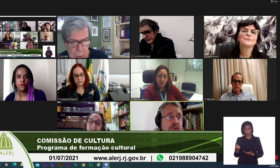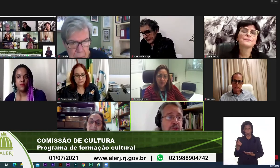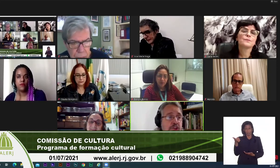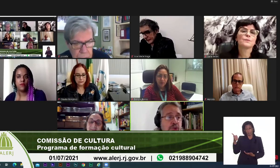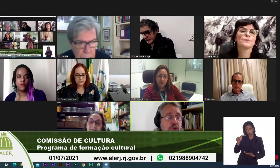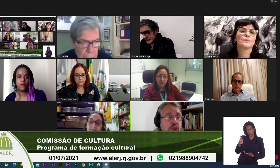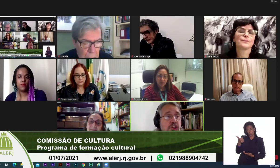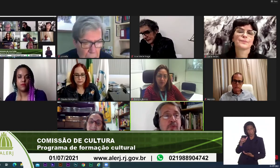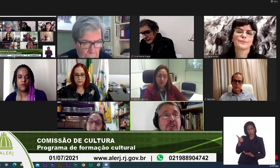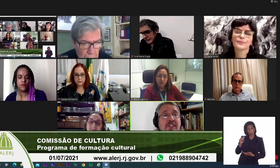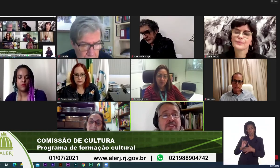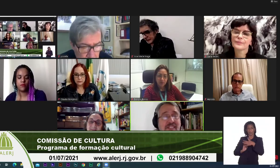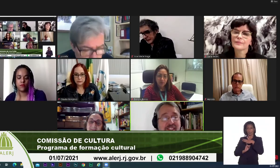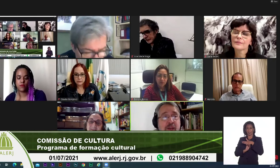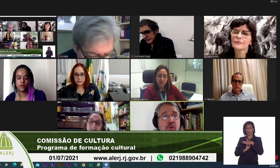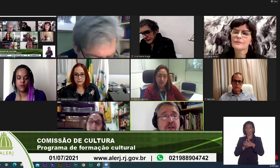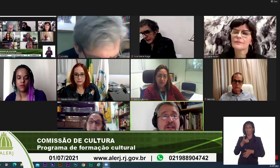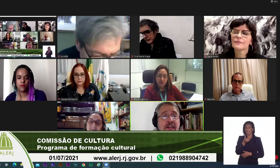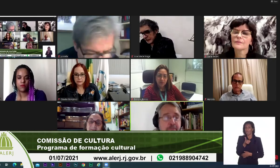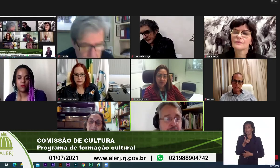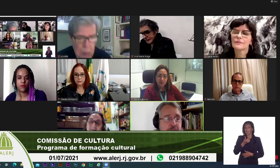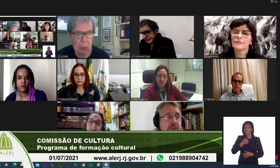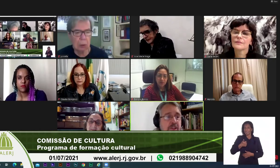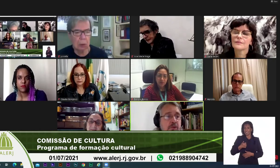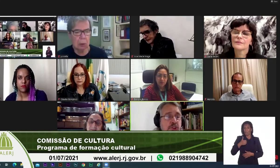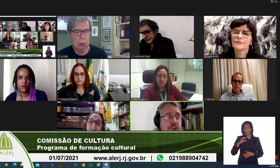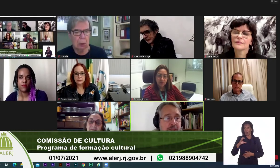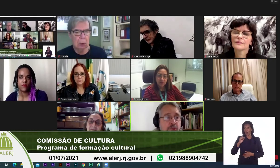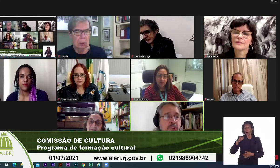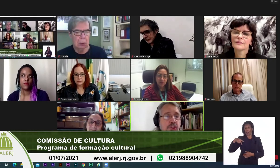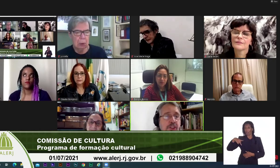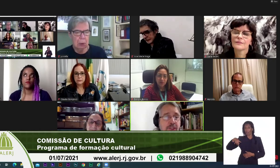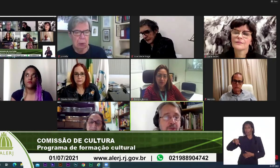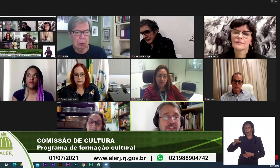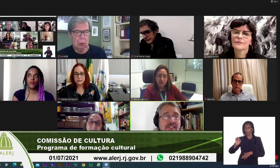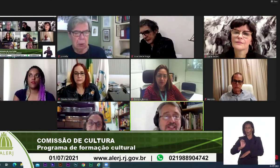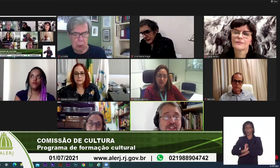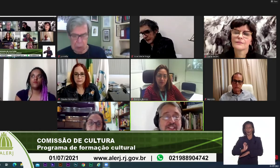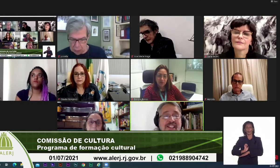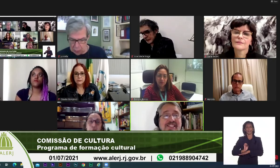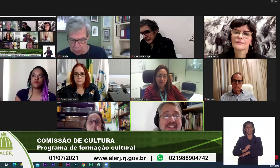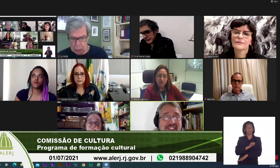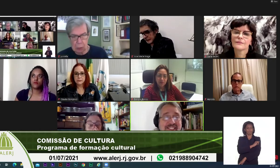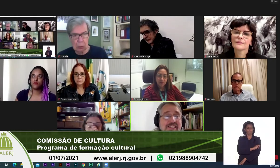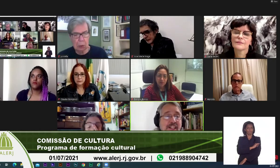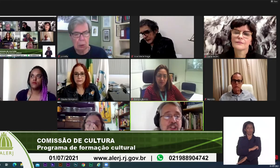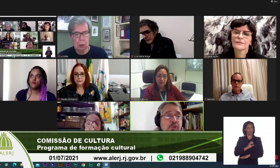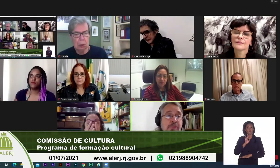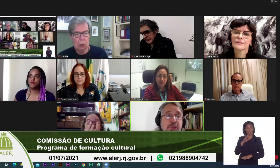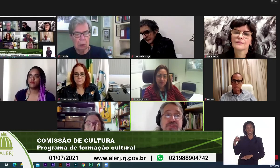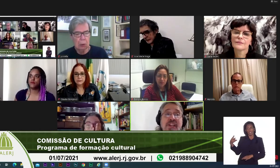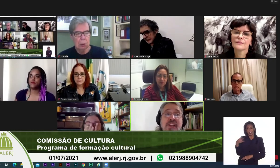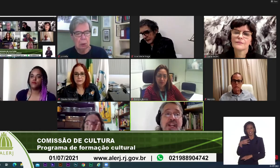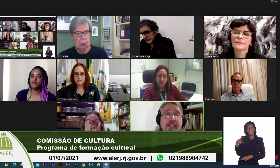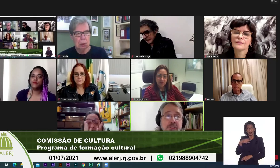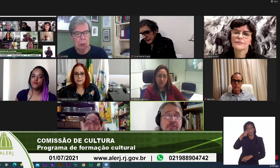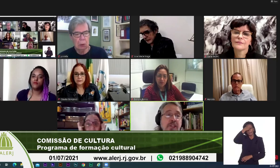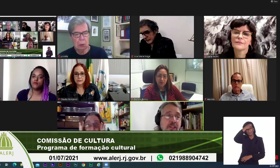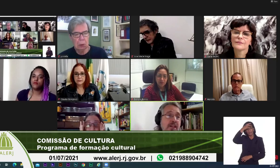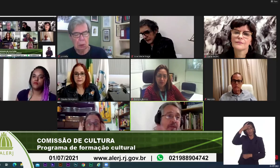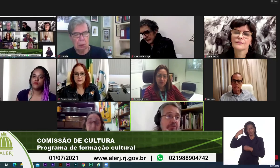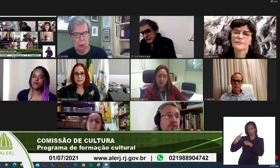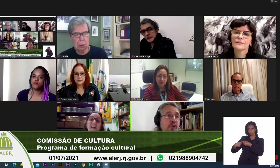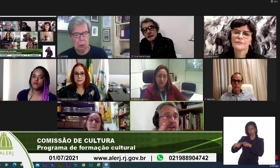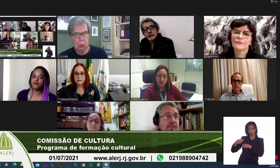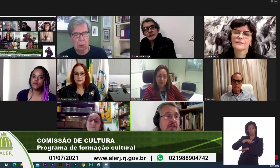essas 11 instituições, nós temos 61 campus no estado do Rio de Janeiro, sendo que em 33 municípios diferentes, porque